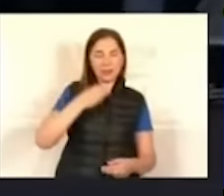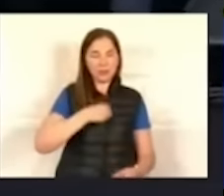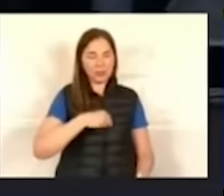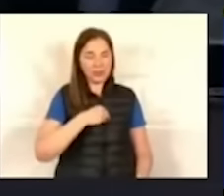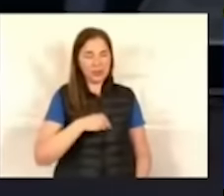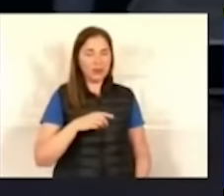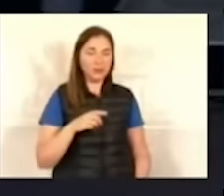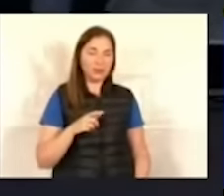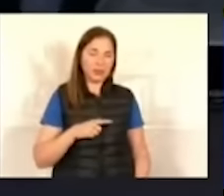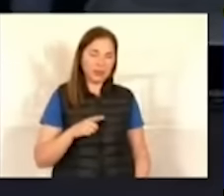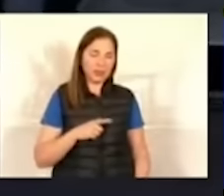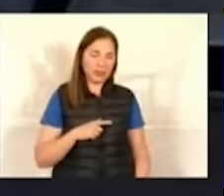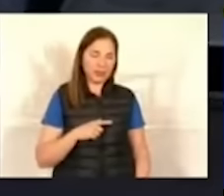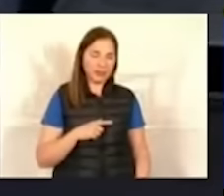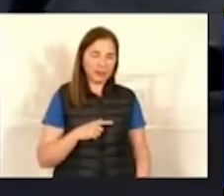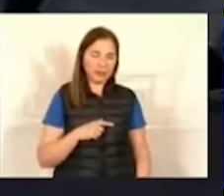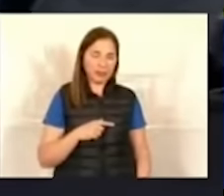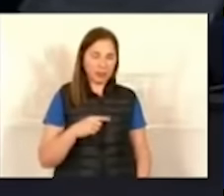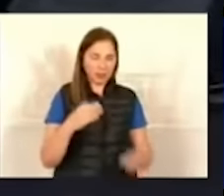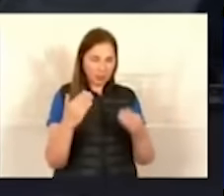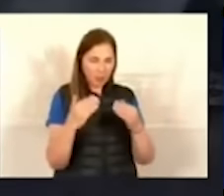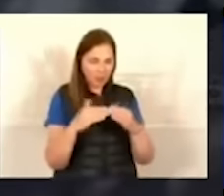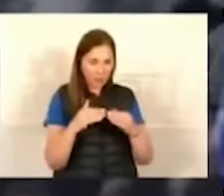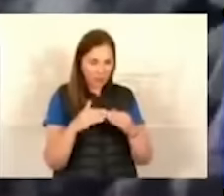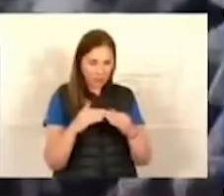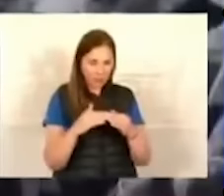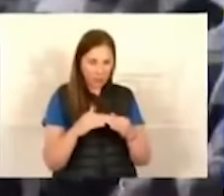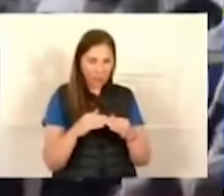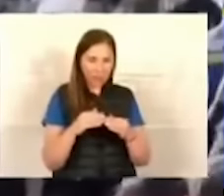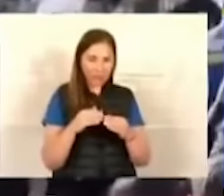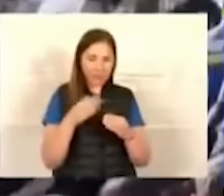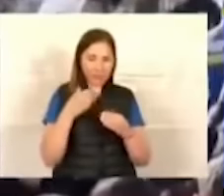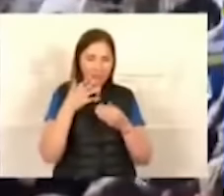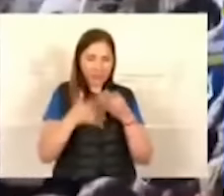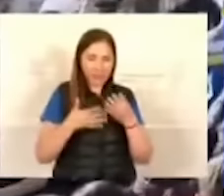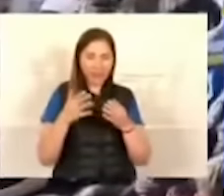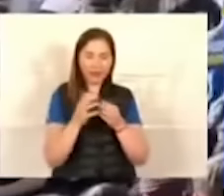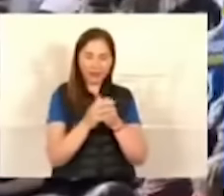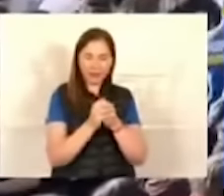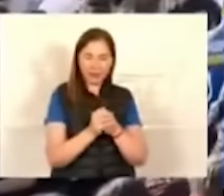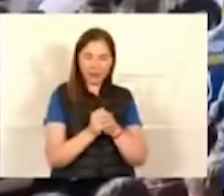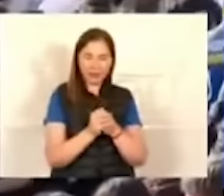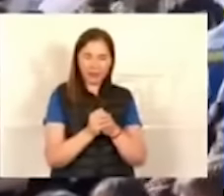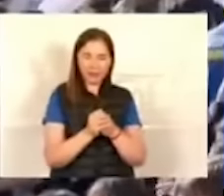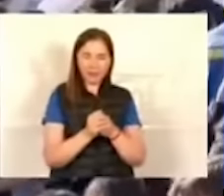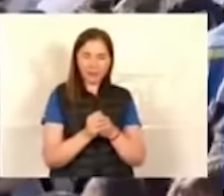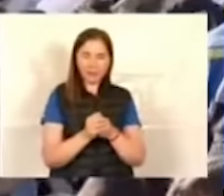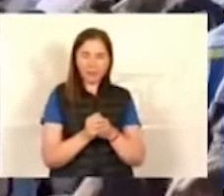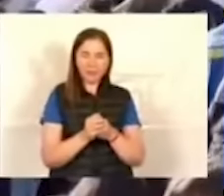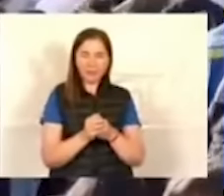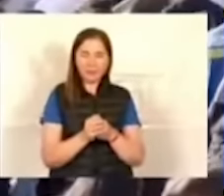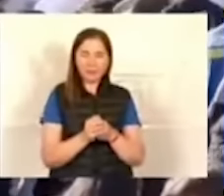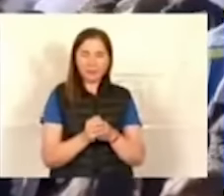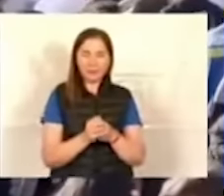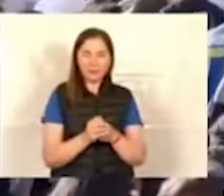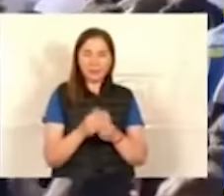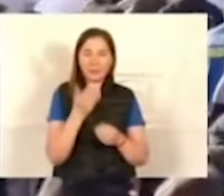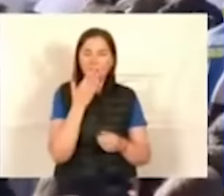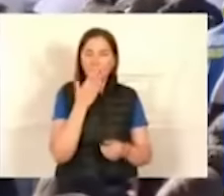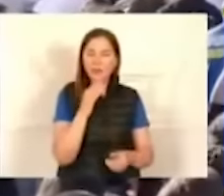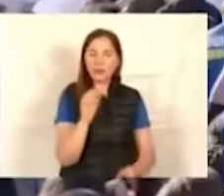misericórdia quem concorda comigo aí grita amém amém que amém bacana hein e o